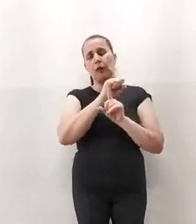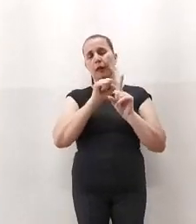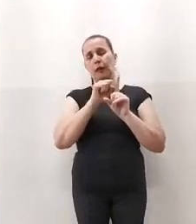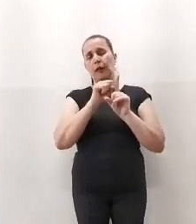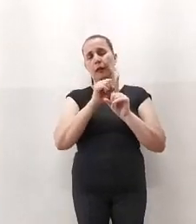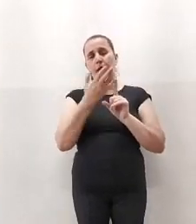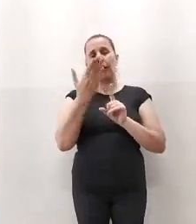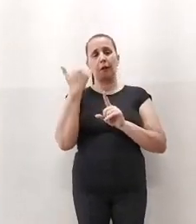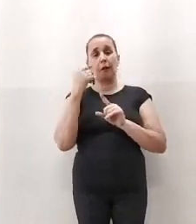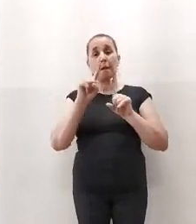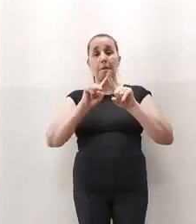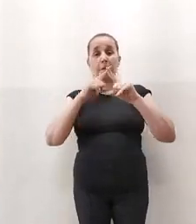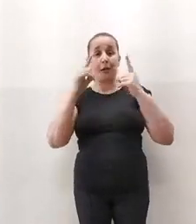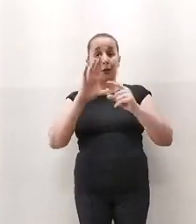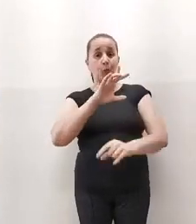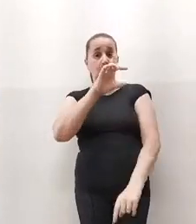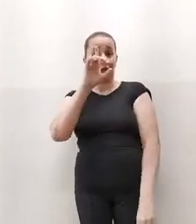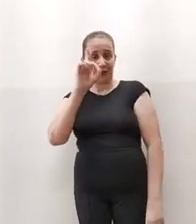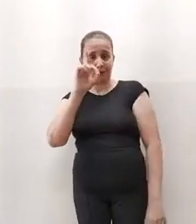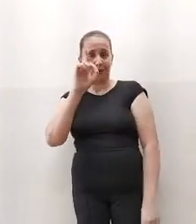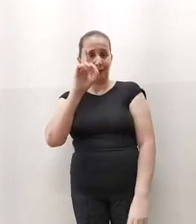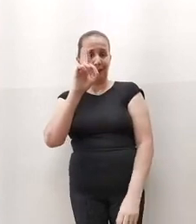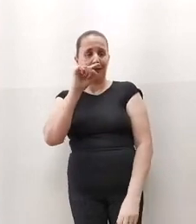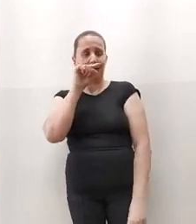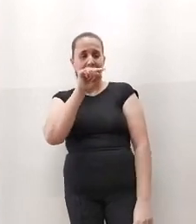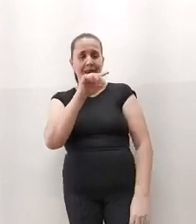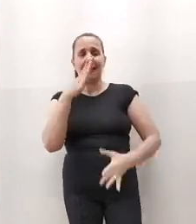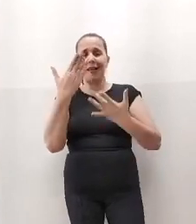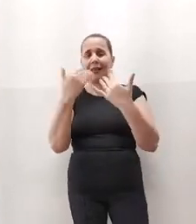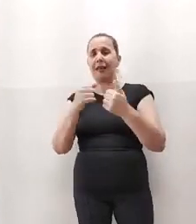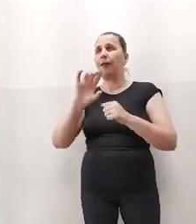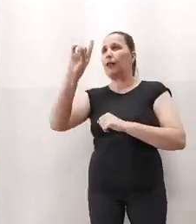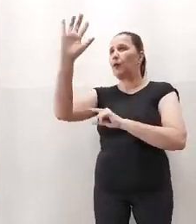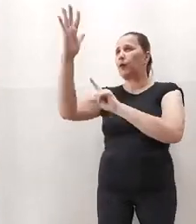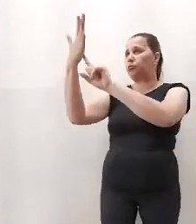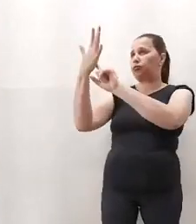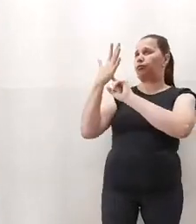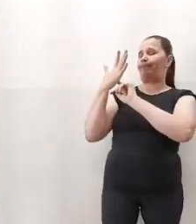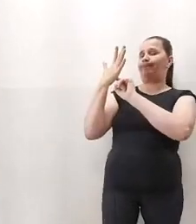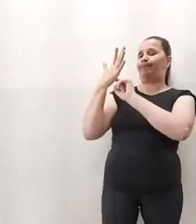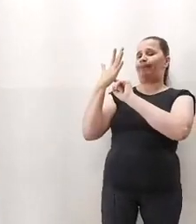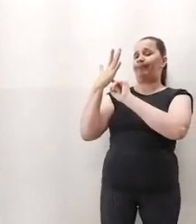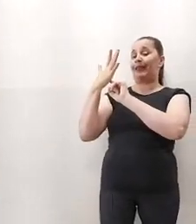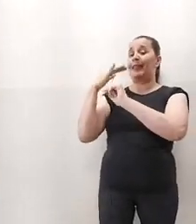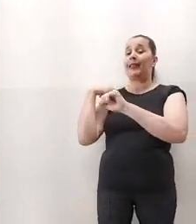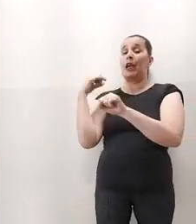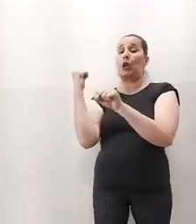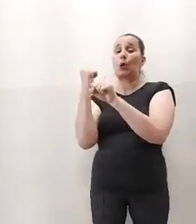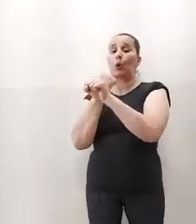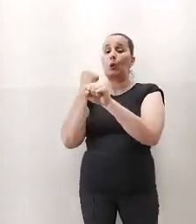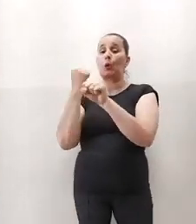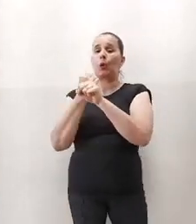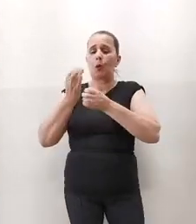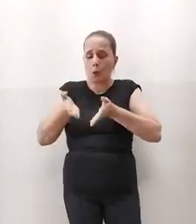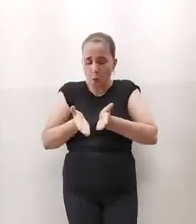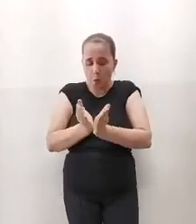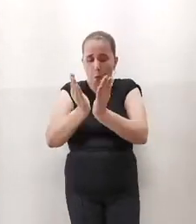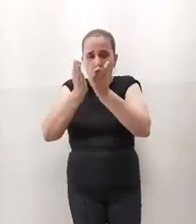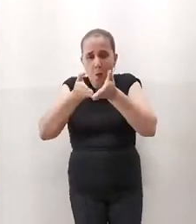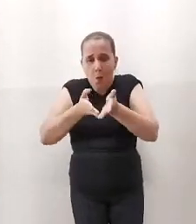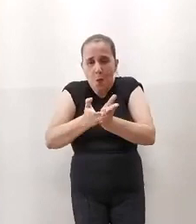daquela época, mas um dia, irmãos, ele recebe a visão de Deus. e ele constrói o quê? Uma